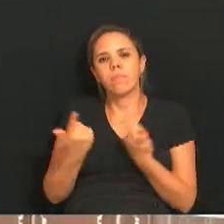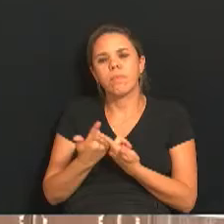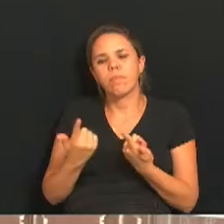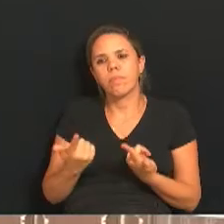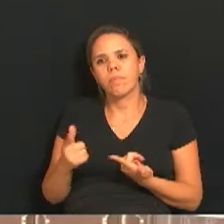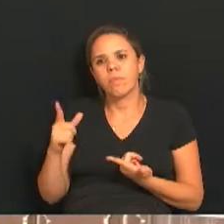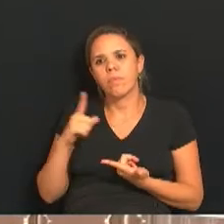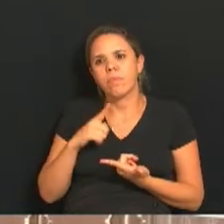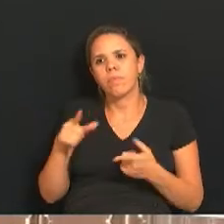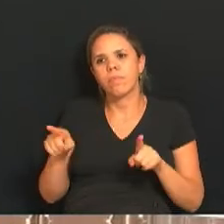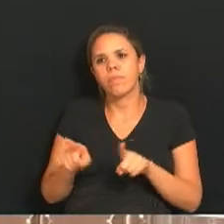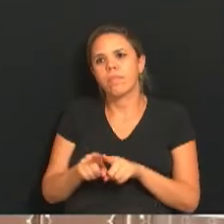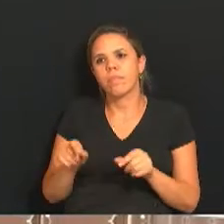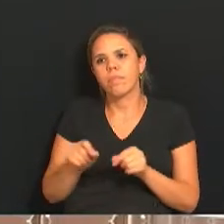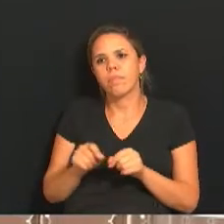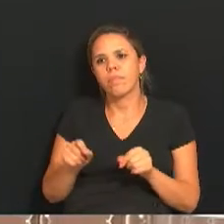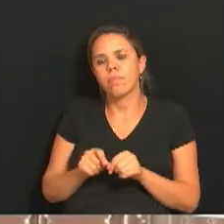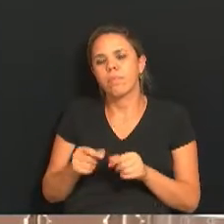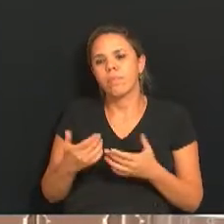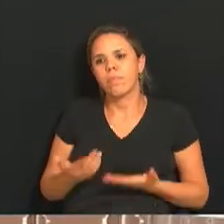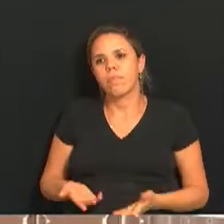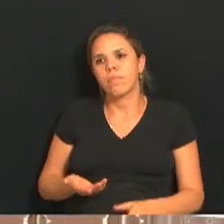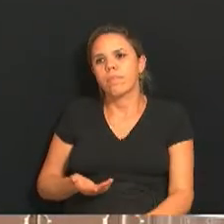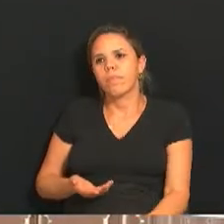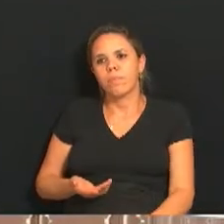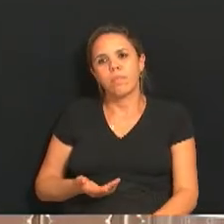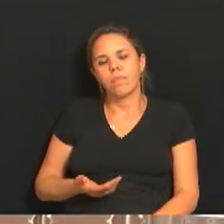que também fazer a prevenção. Nós temos que